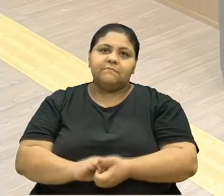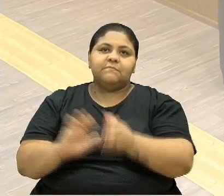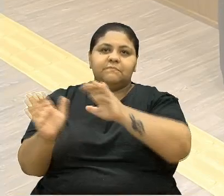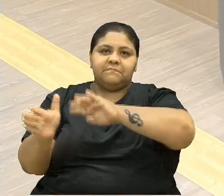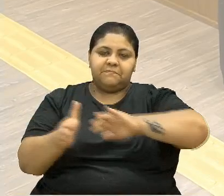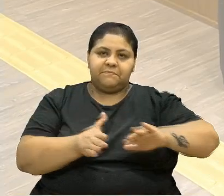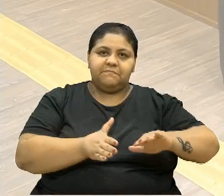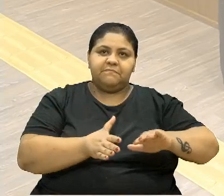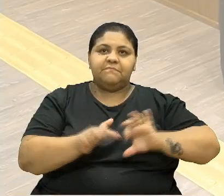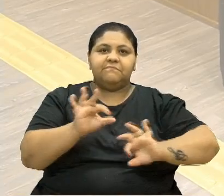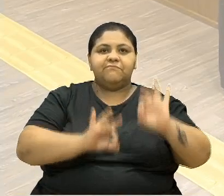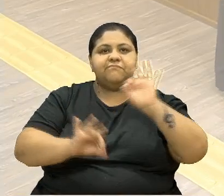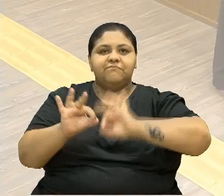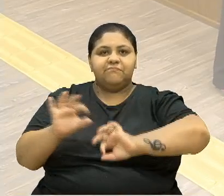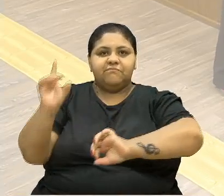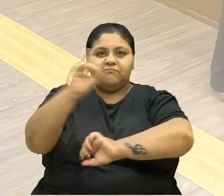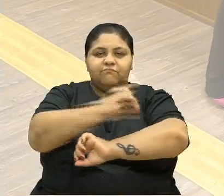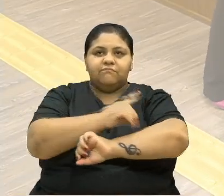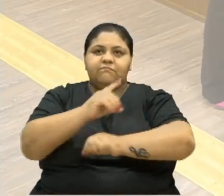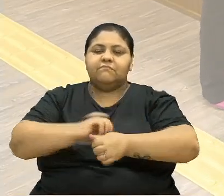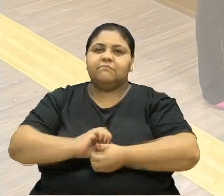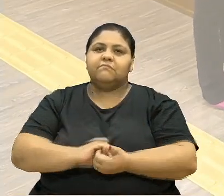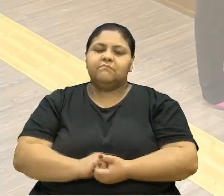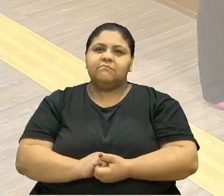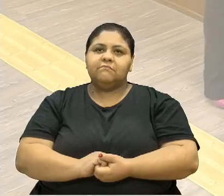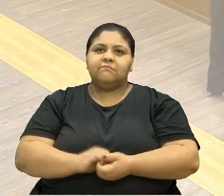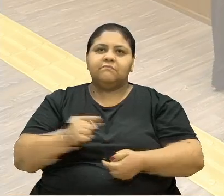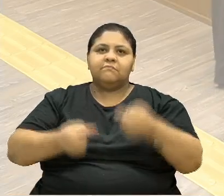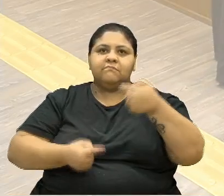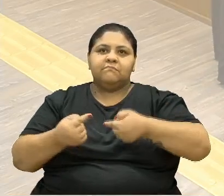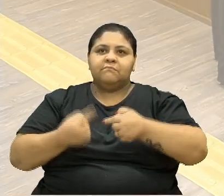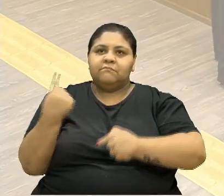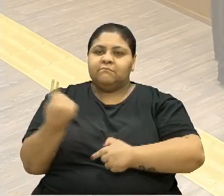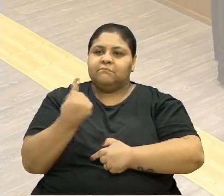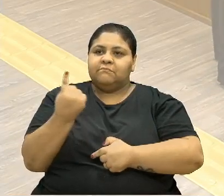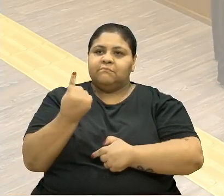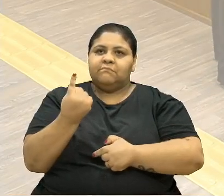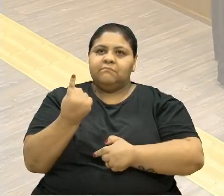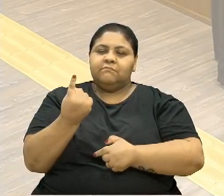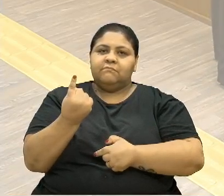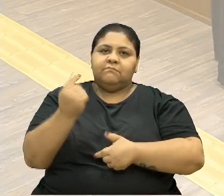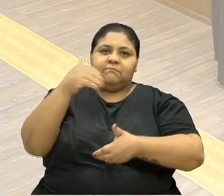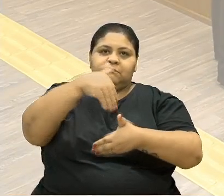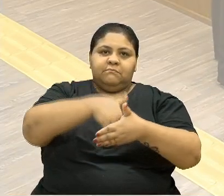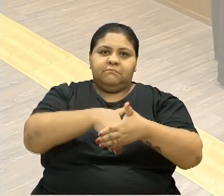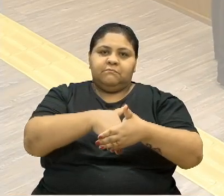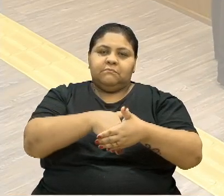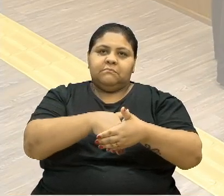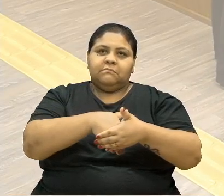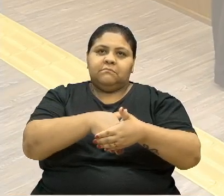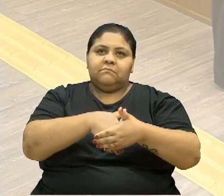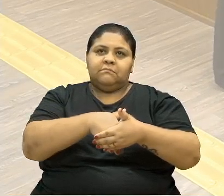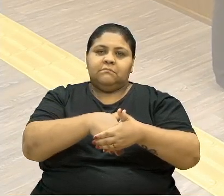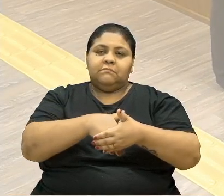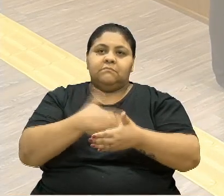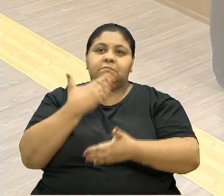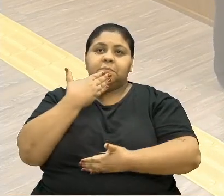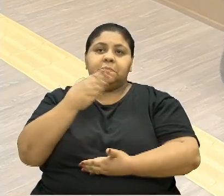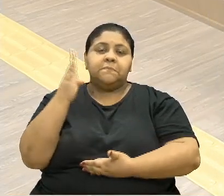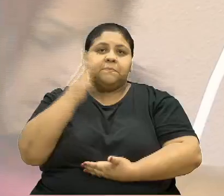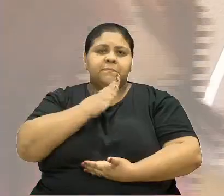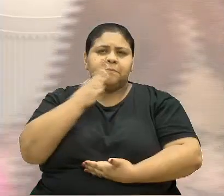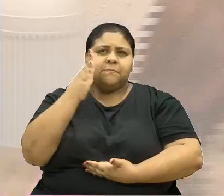Passemos, então, à ordem do dia. Em discussão única e votação em regime de